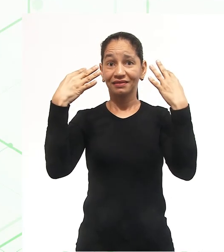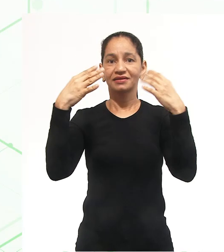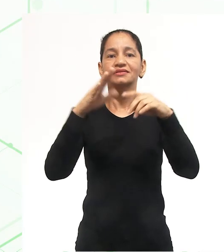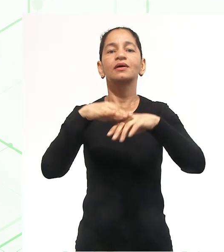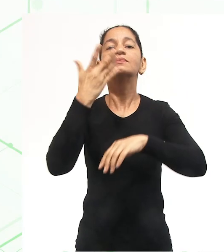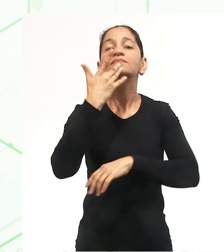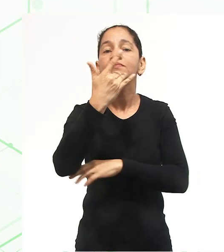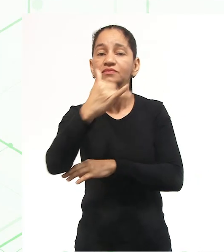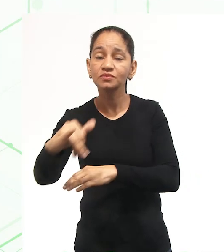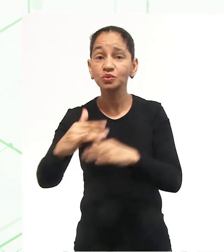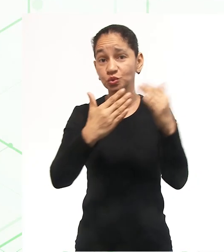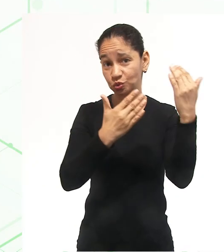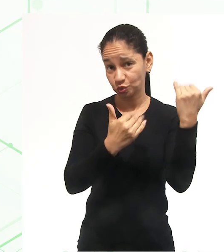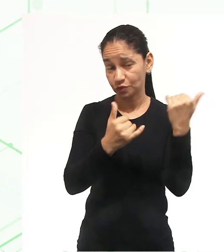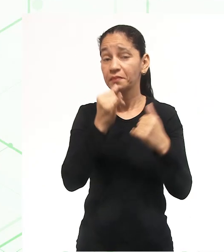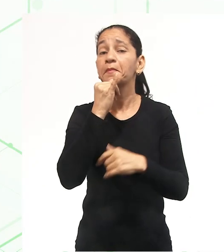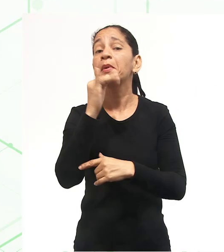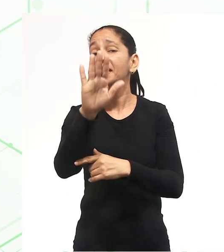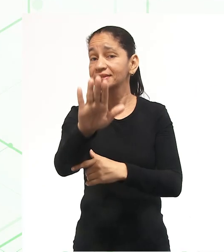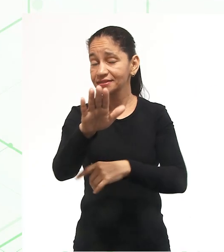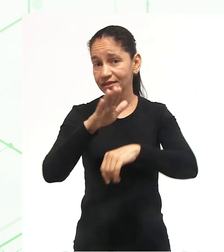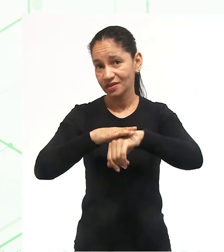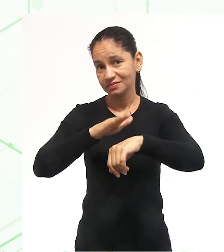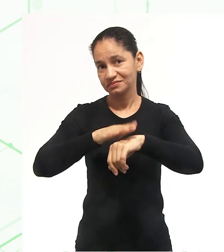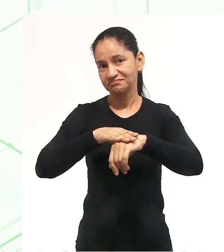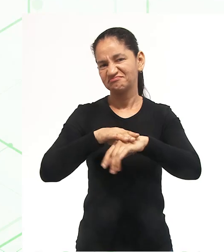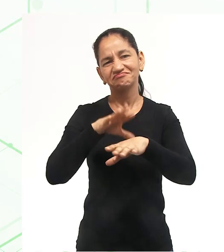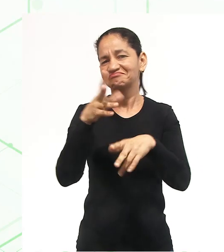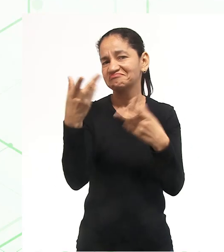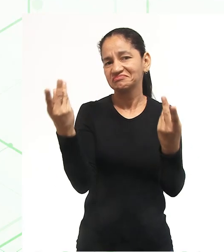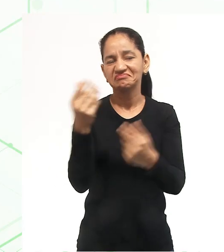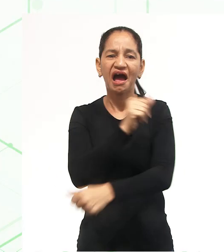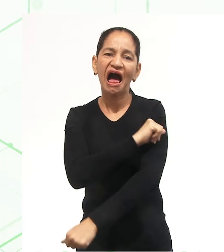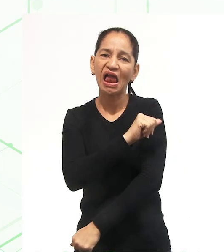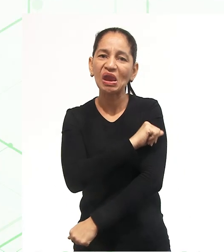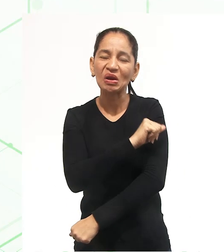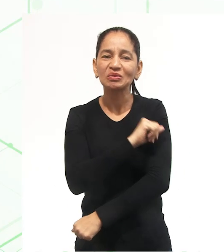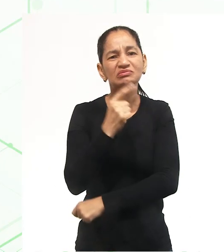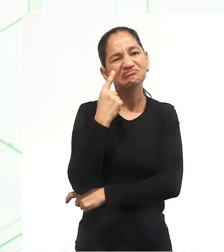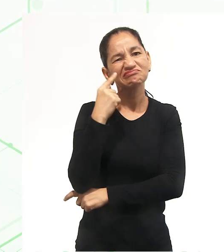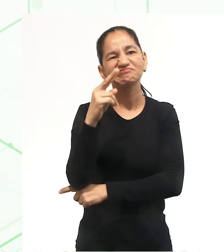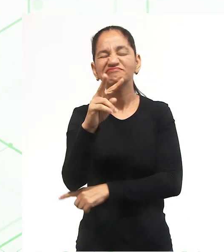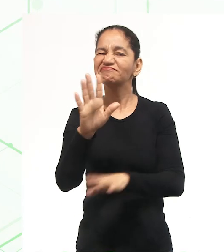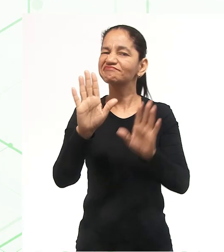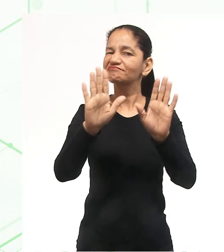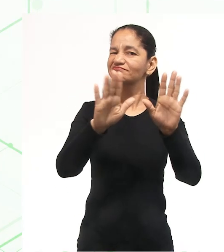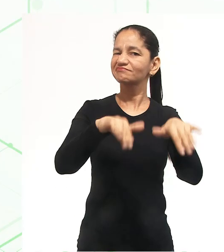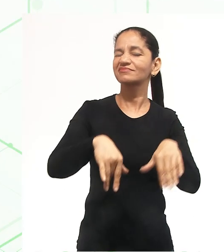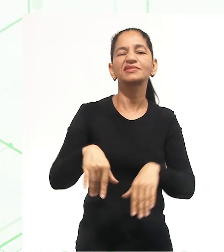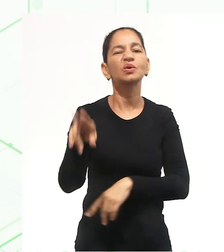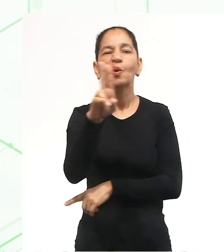jovem, quanto aqueles que ainda não estão vendo essa moda dos animes